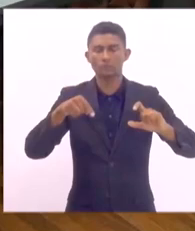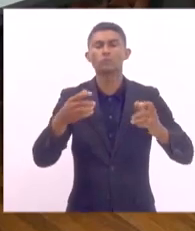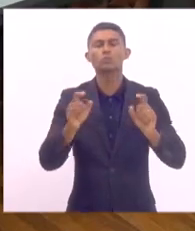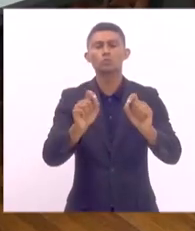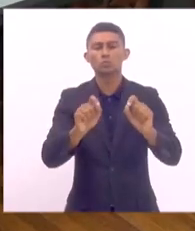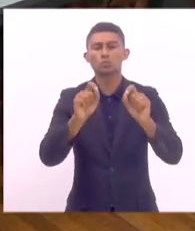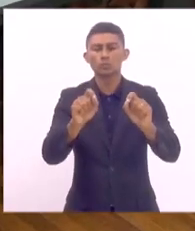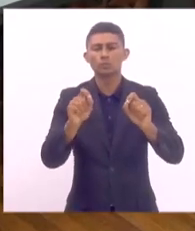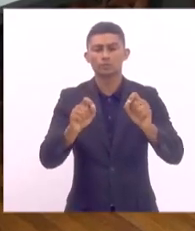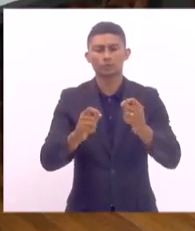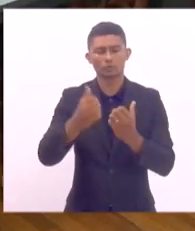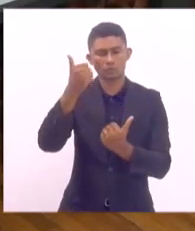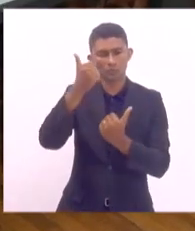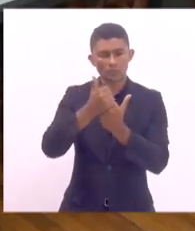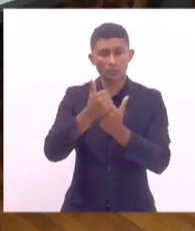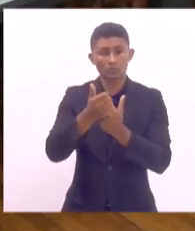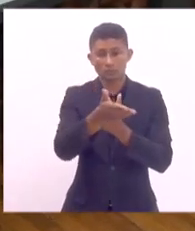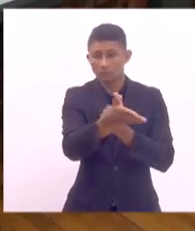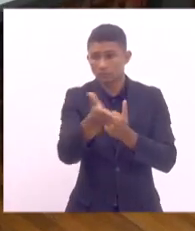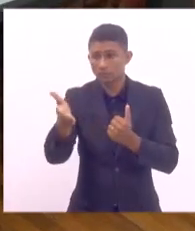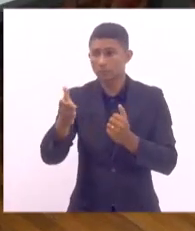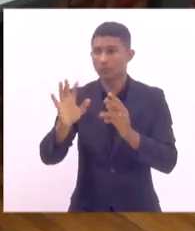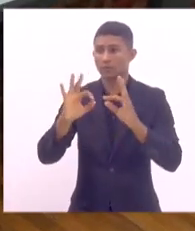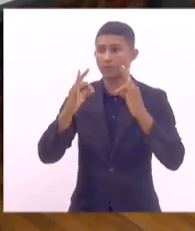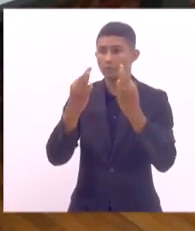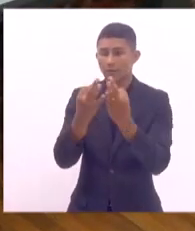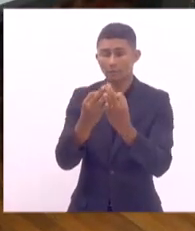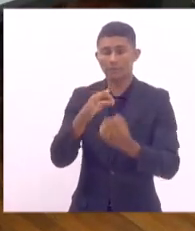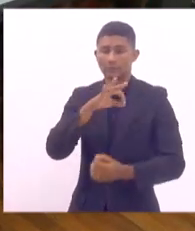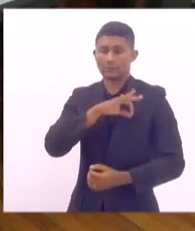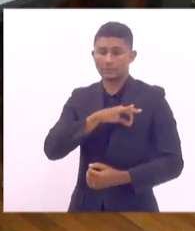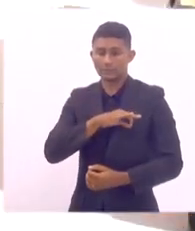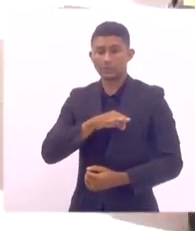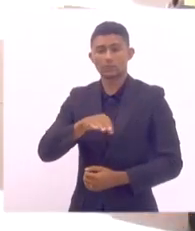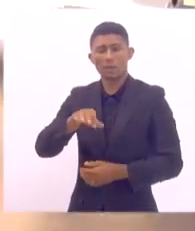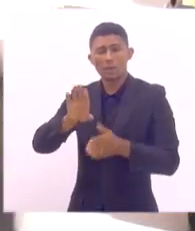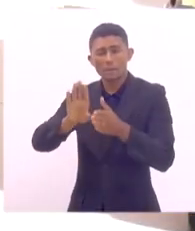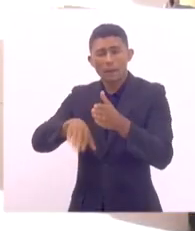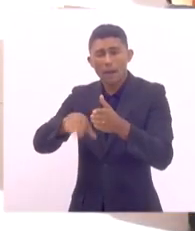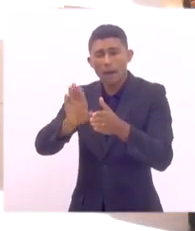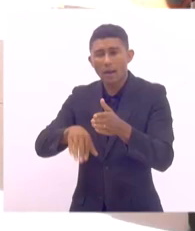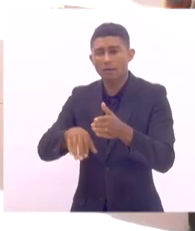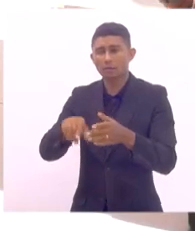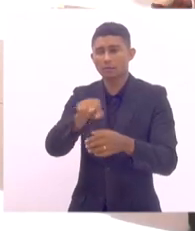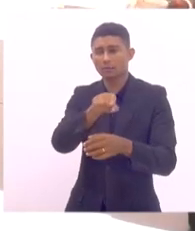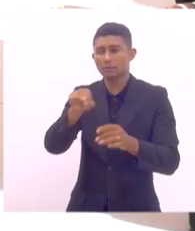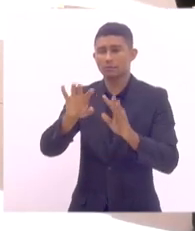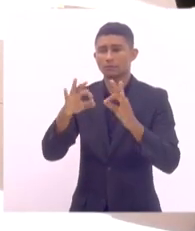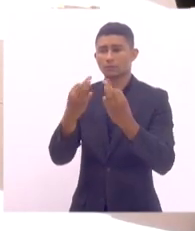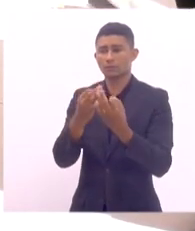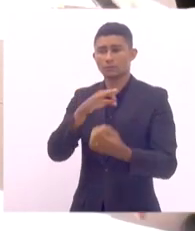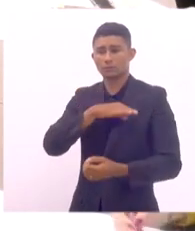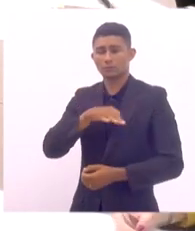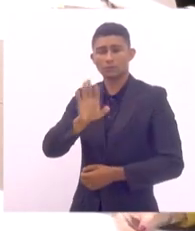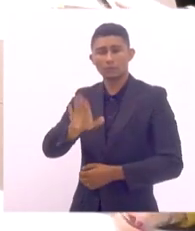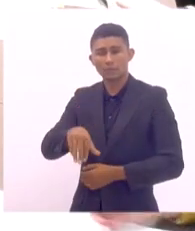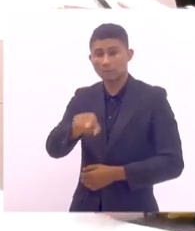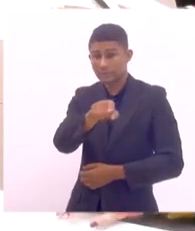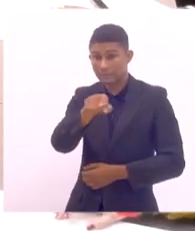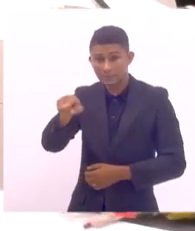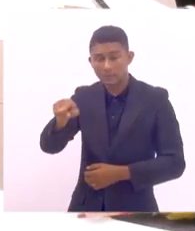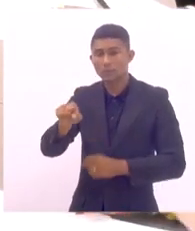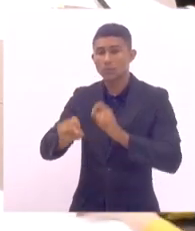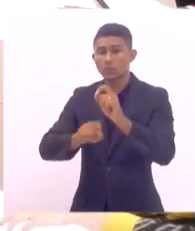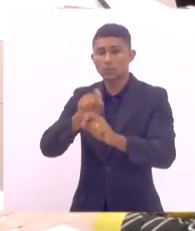auxílio às crianças e adolescentes de famílias de baixa renda. Está dizendo, de baixa renda, em situação